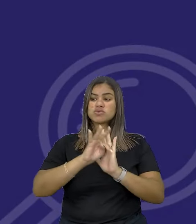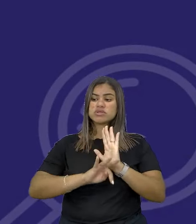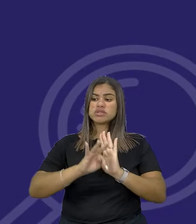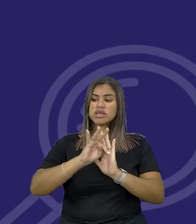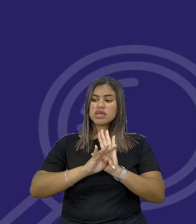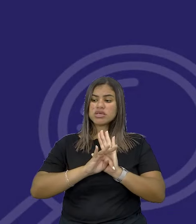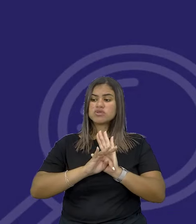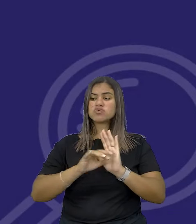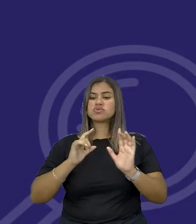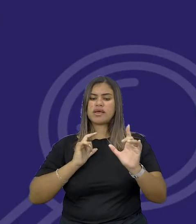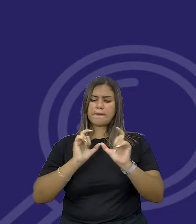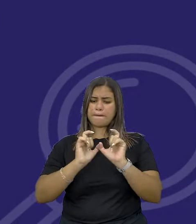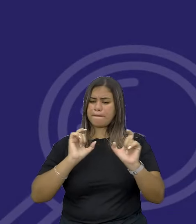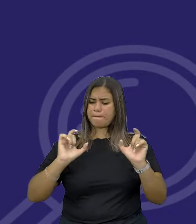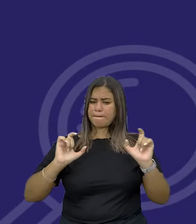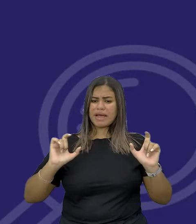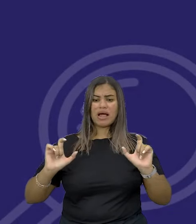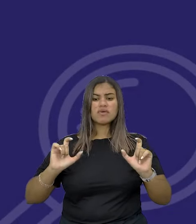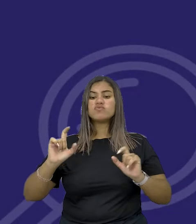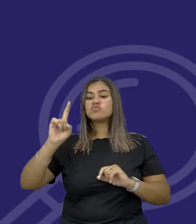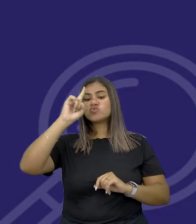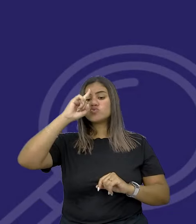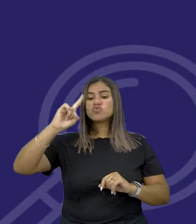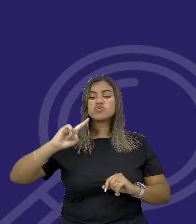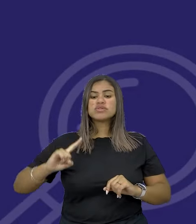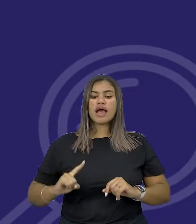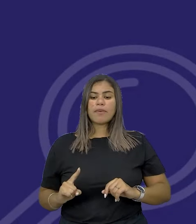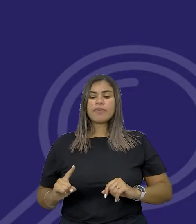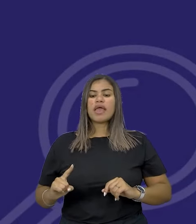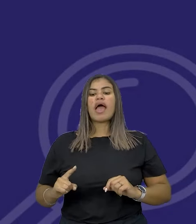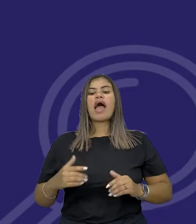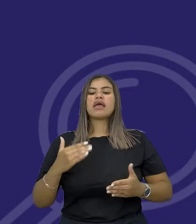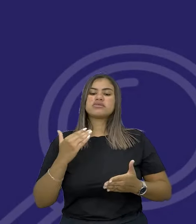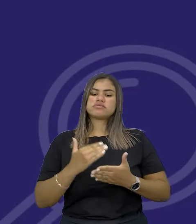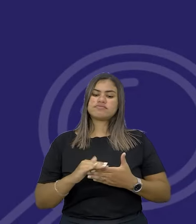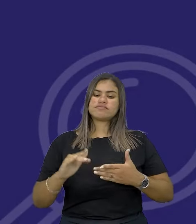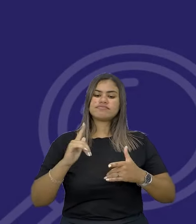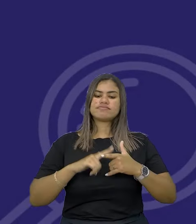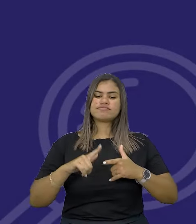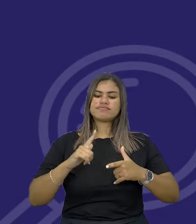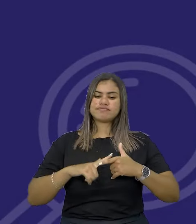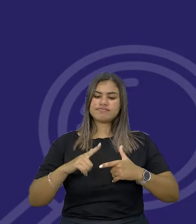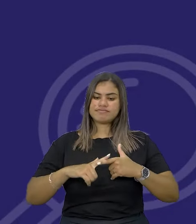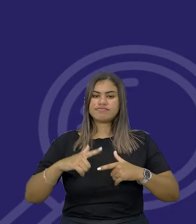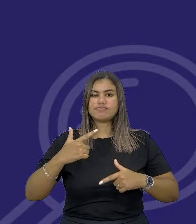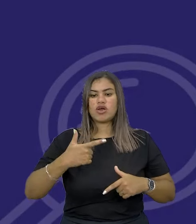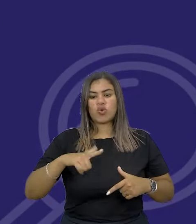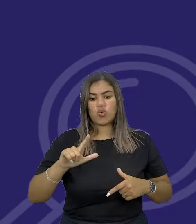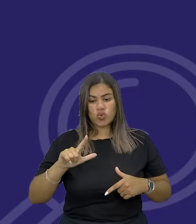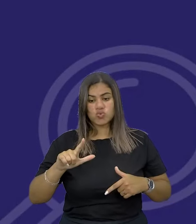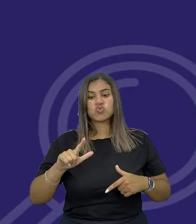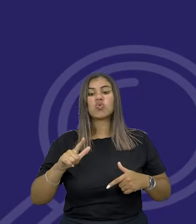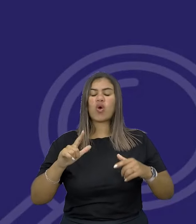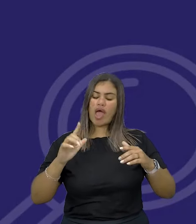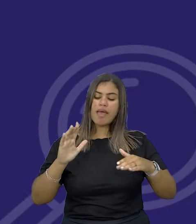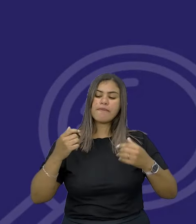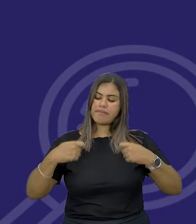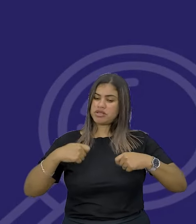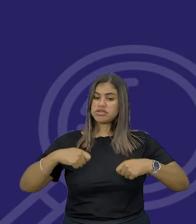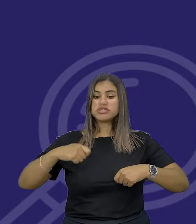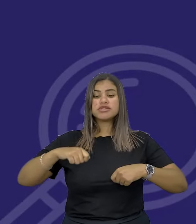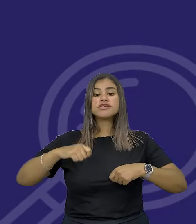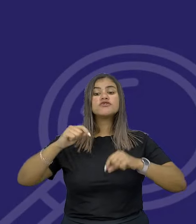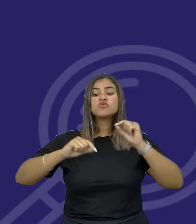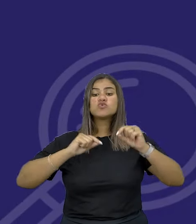palavras desconhecidas para os estudantes, surge um problema secundário e busque uma forma de esclarecer as dúvidas. Se eu não conheço